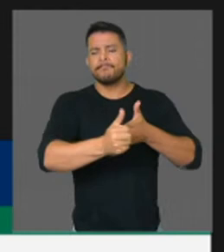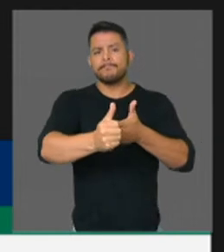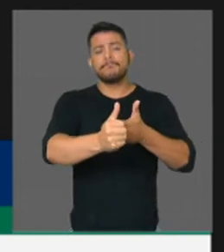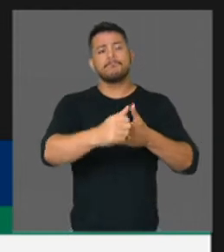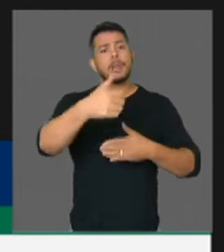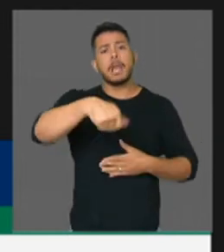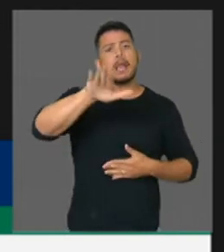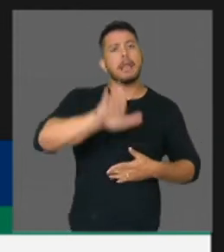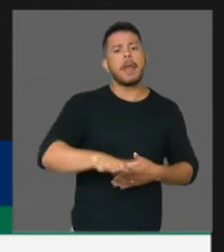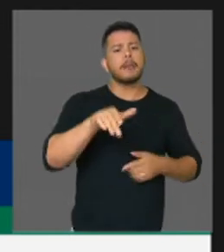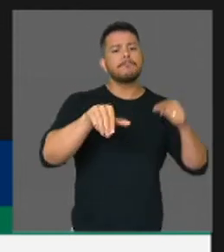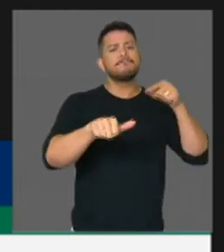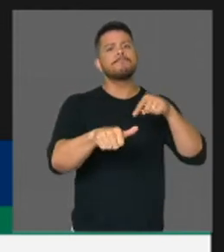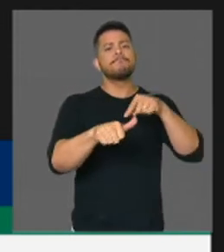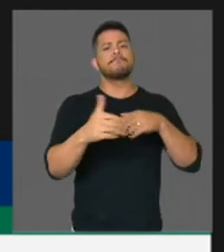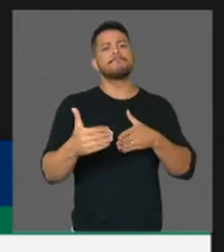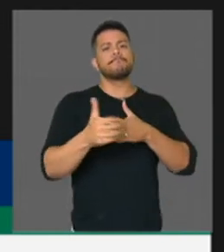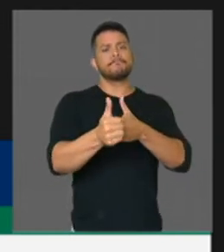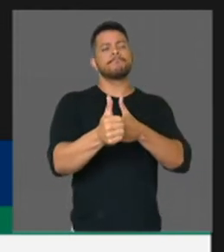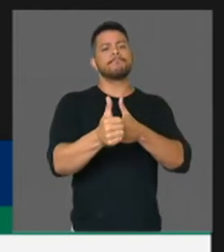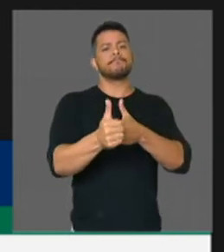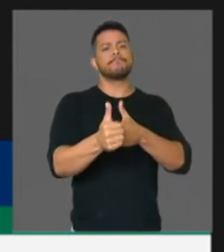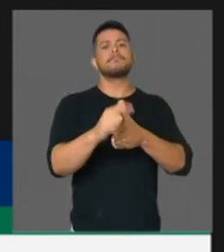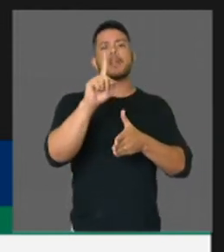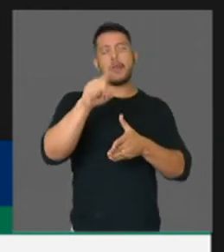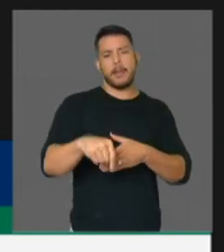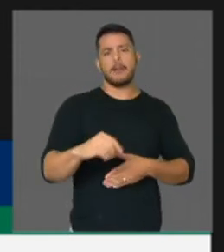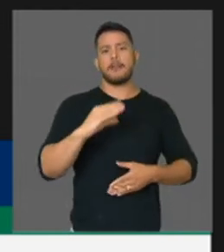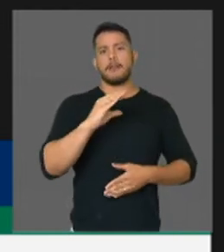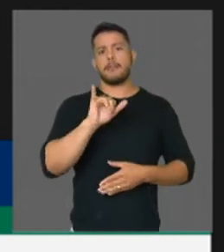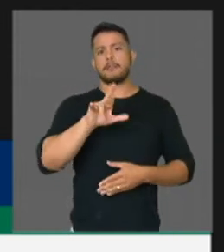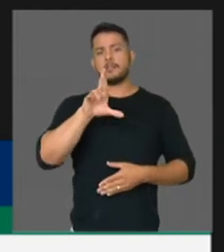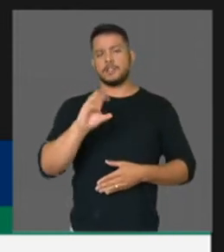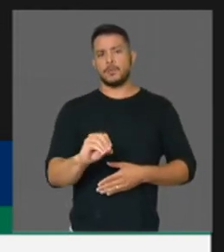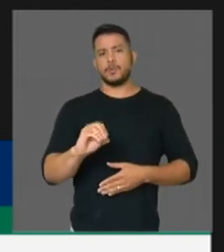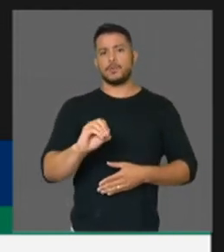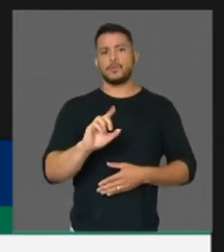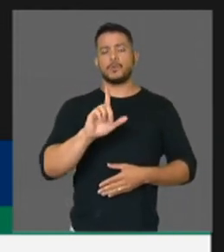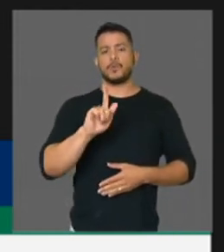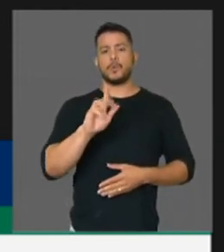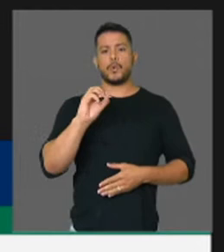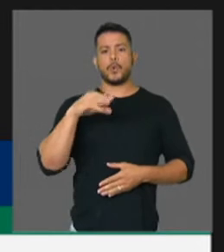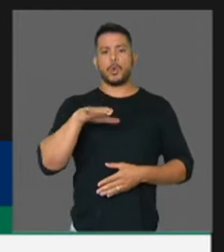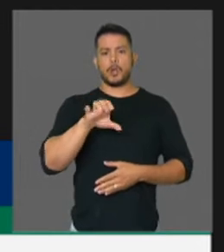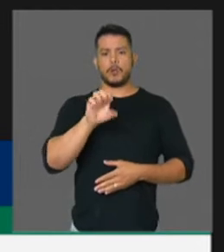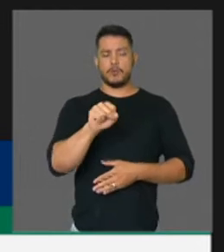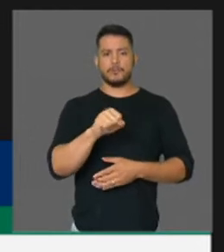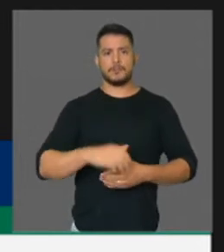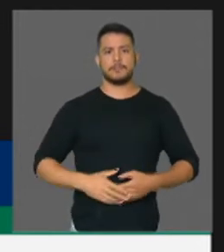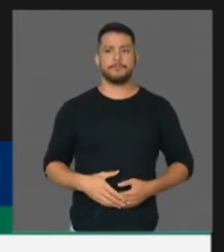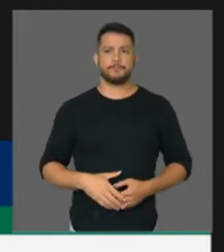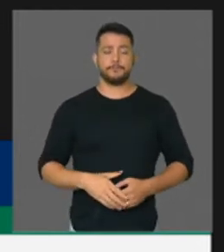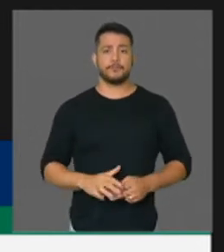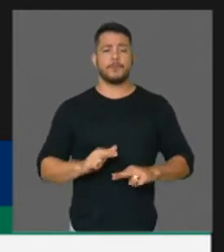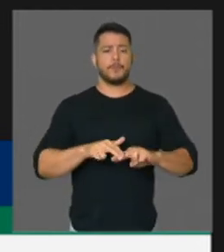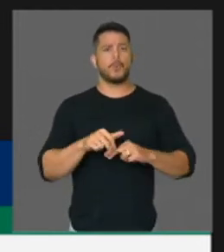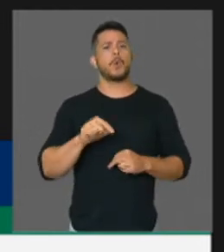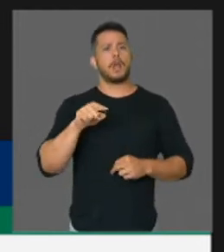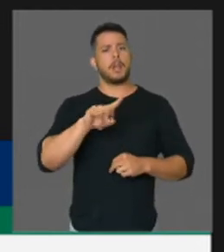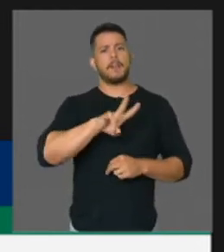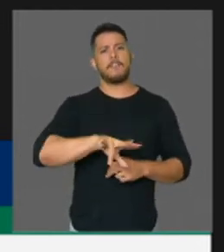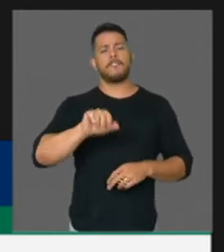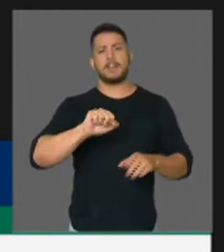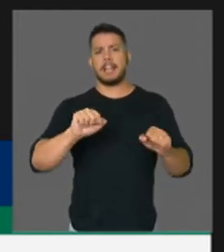para pacificar o país nessa hora, anote aí, é o Ciro Gomes, com clareza, com firmeza,